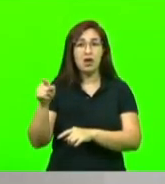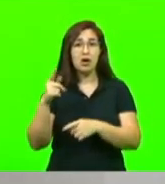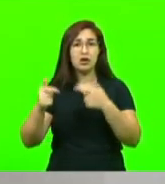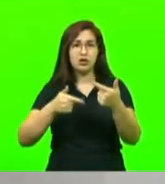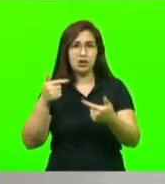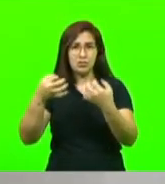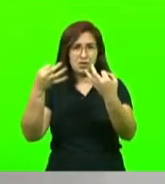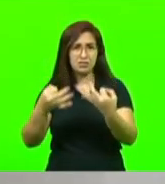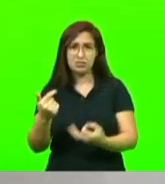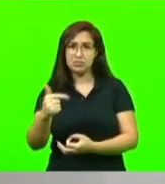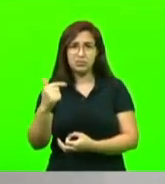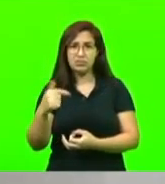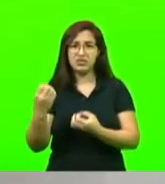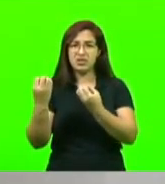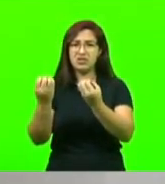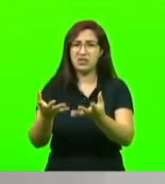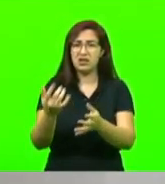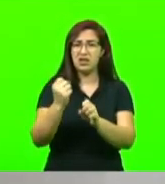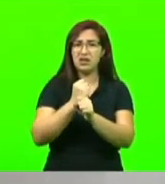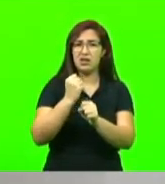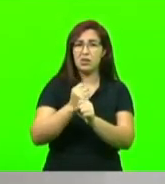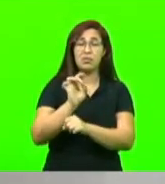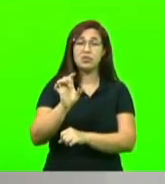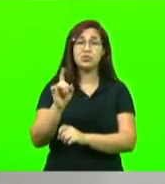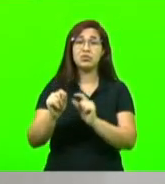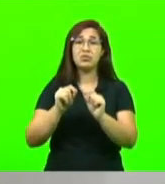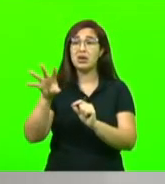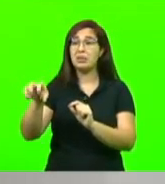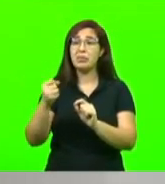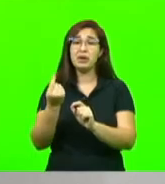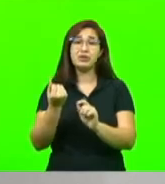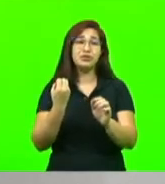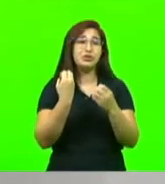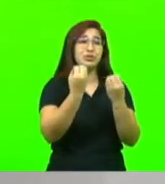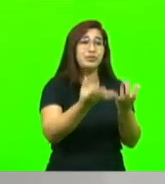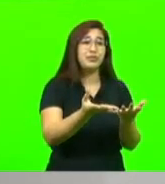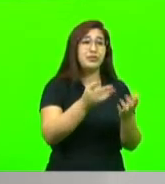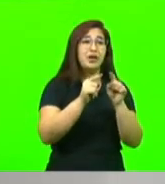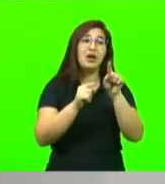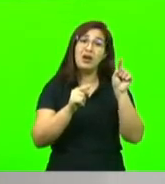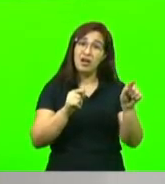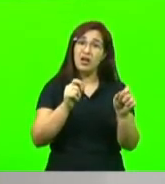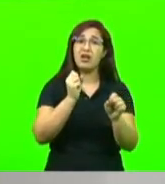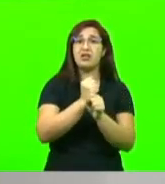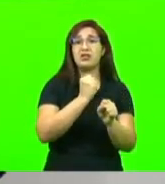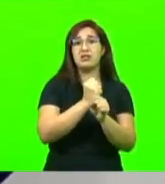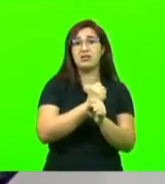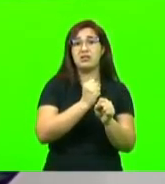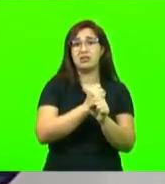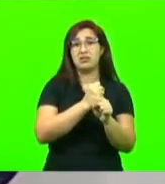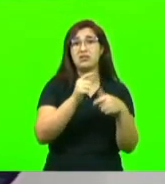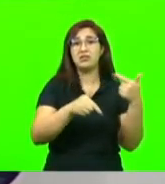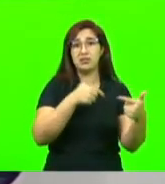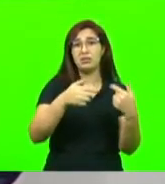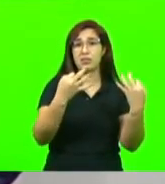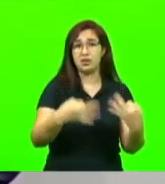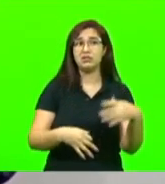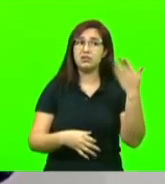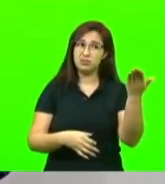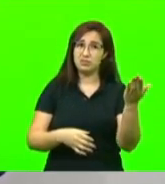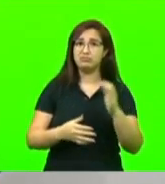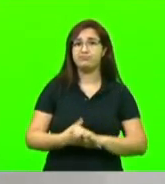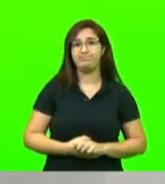de entrega obra. É simplesmente, pega o dinheiro do cofre do Estado e entrega para o prefeito. Esse, sim, é que faz obra.